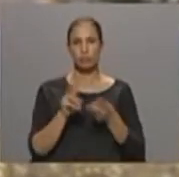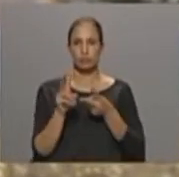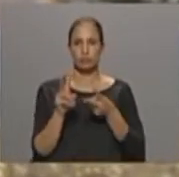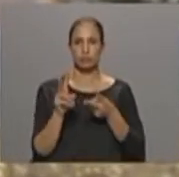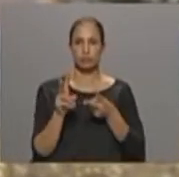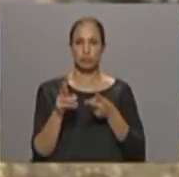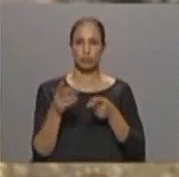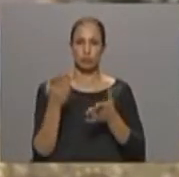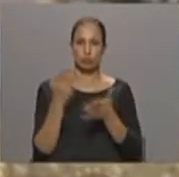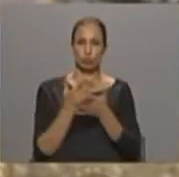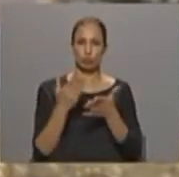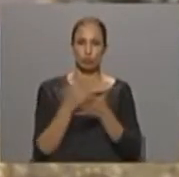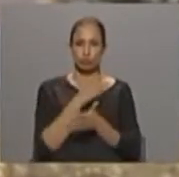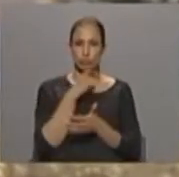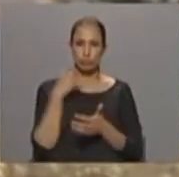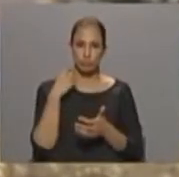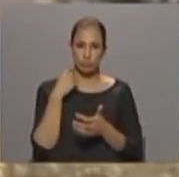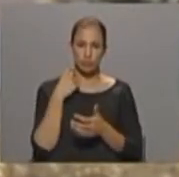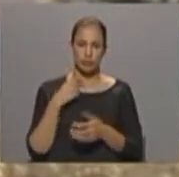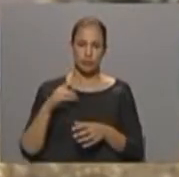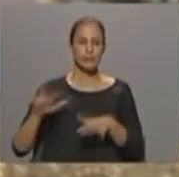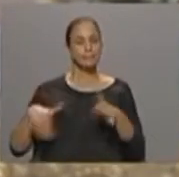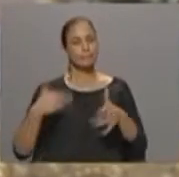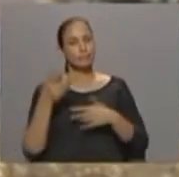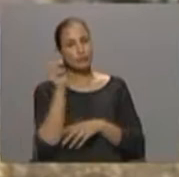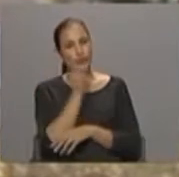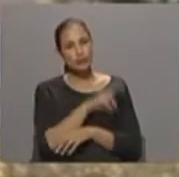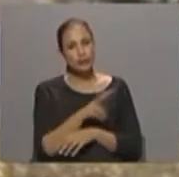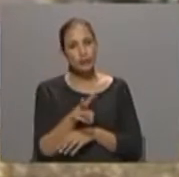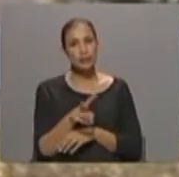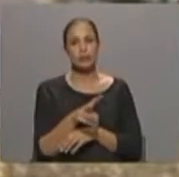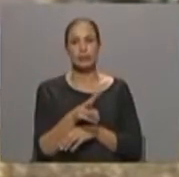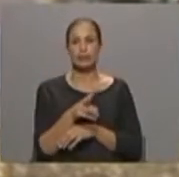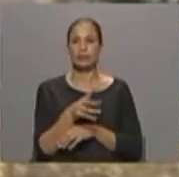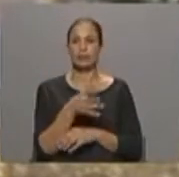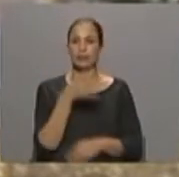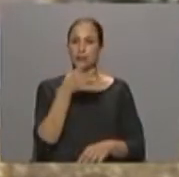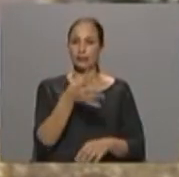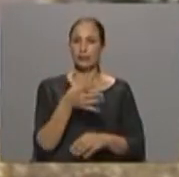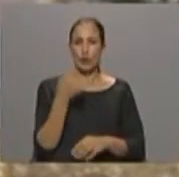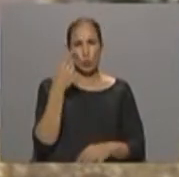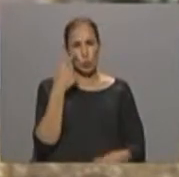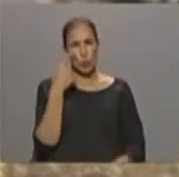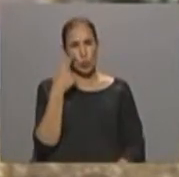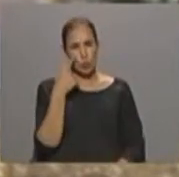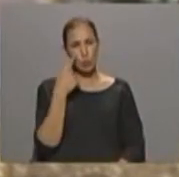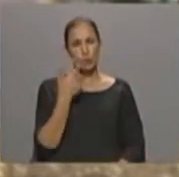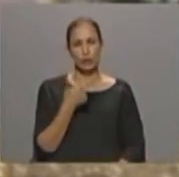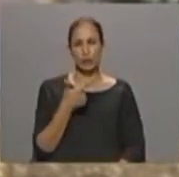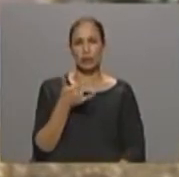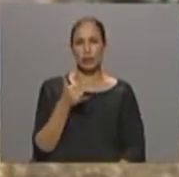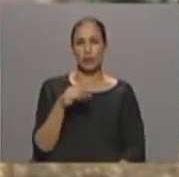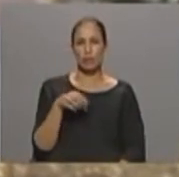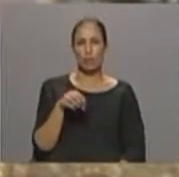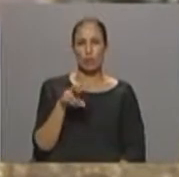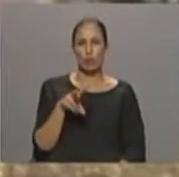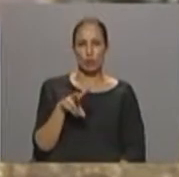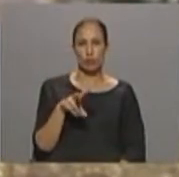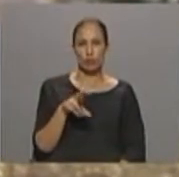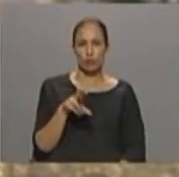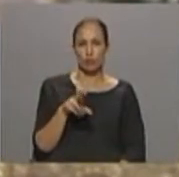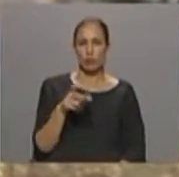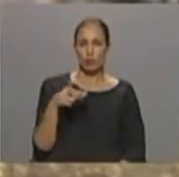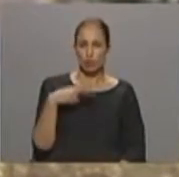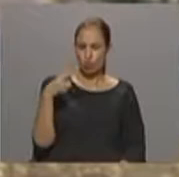ia ao seminário de Dar para nos visitar, dizia assim: eu conheço o Timor português, de les a